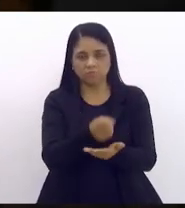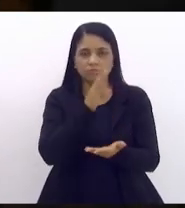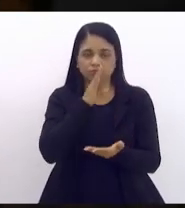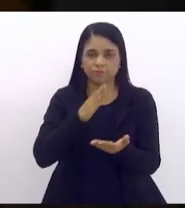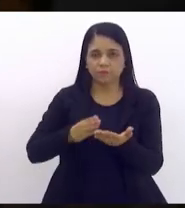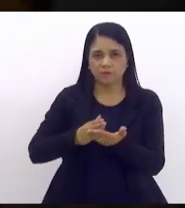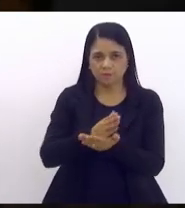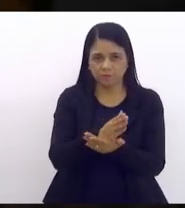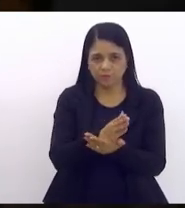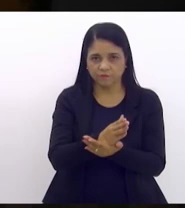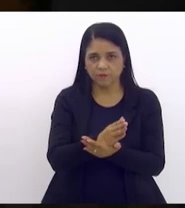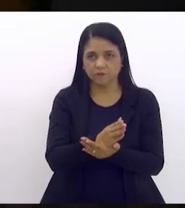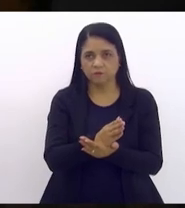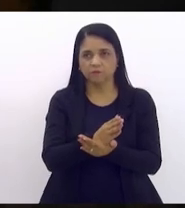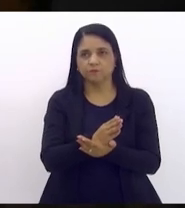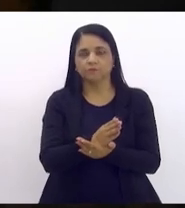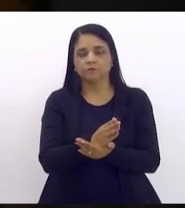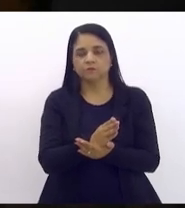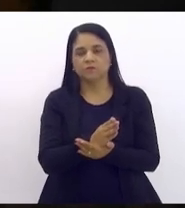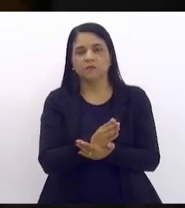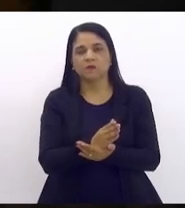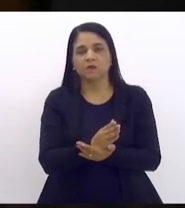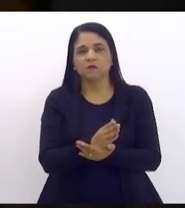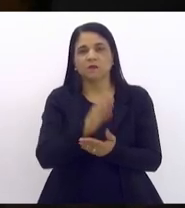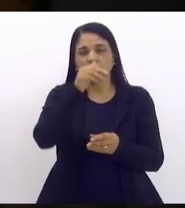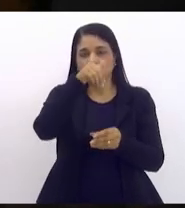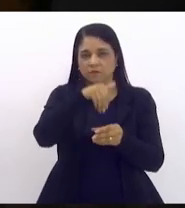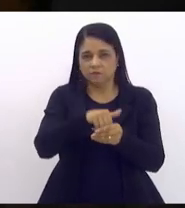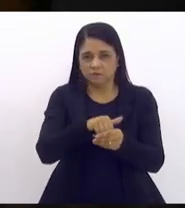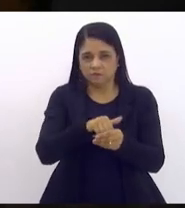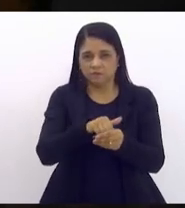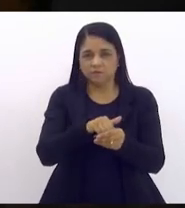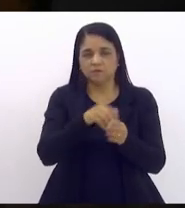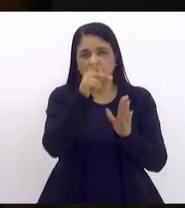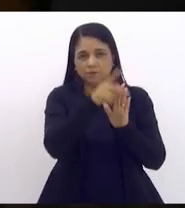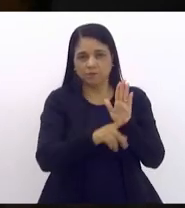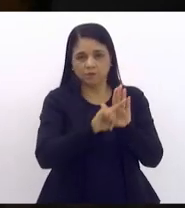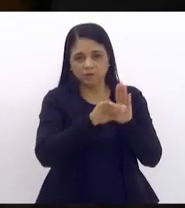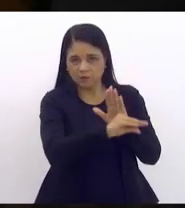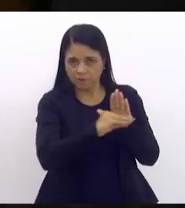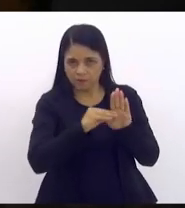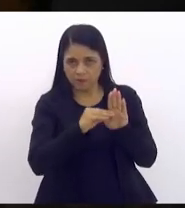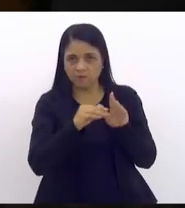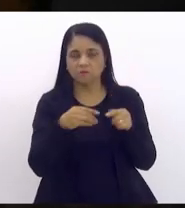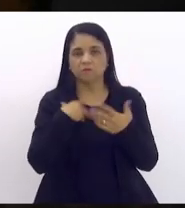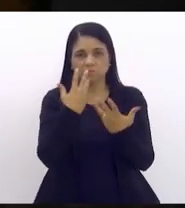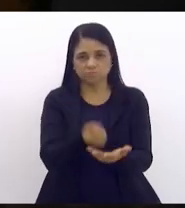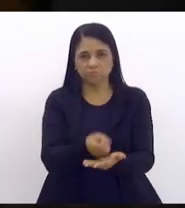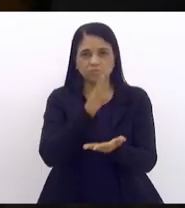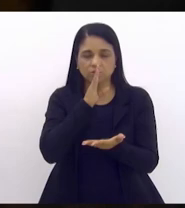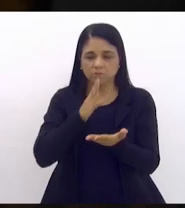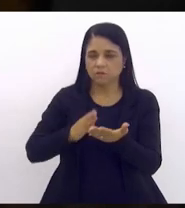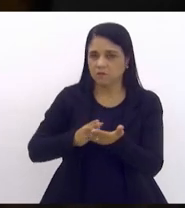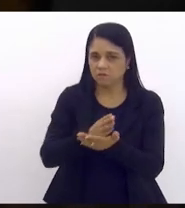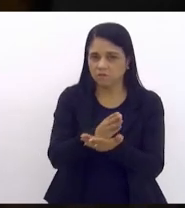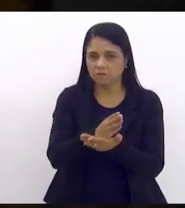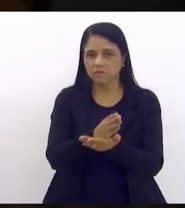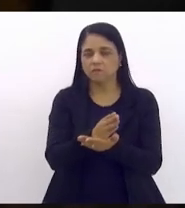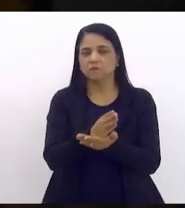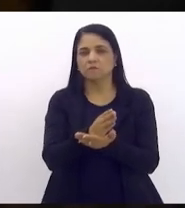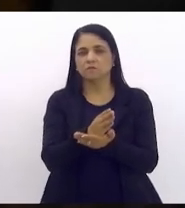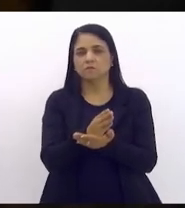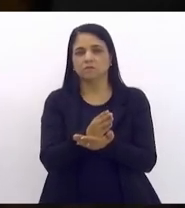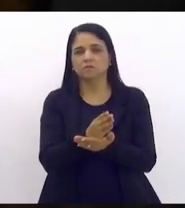permaneçam como estão. Aprovado. Em votação, o projeto assim emendado. Senhores que aprovam, permaneçam como estão.